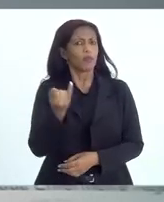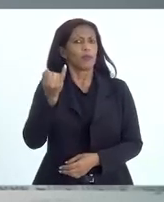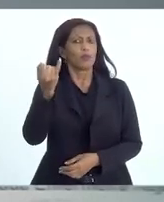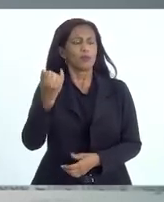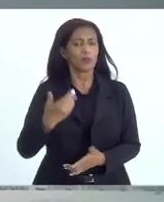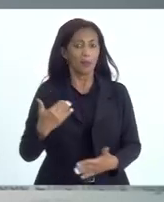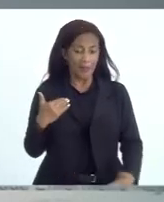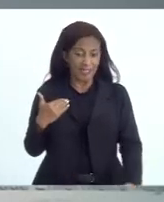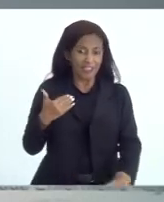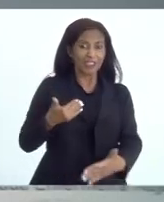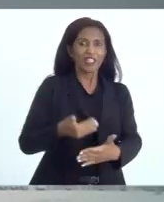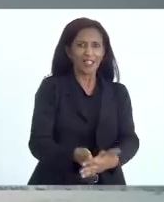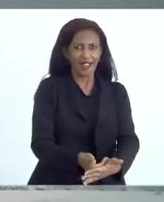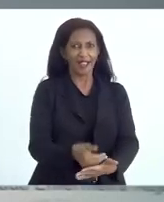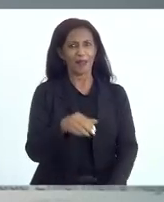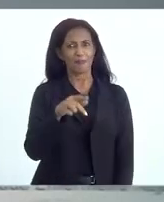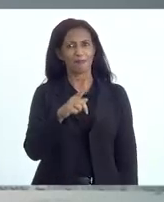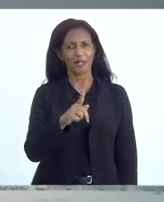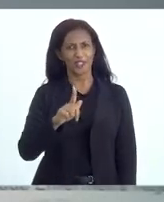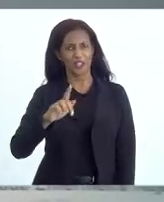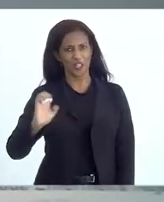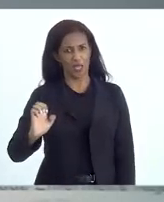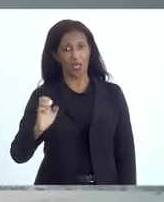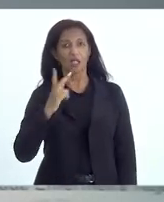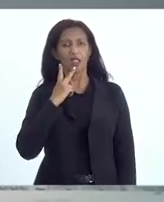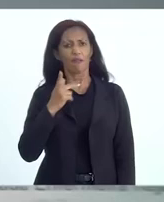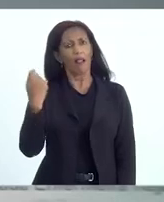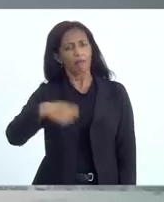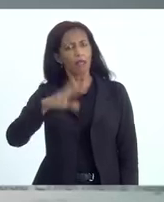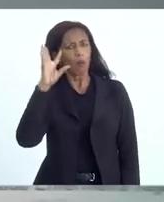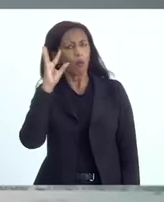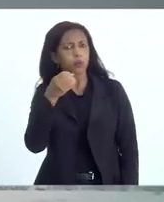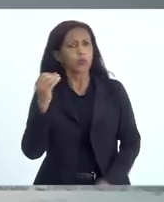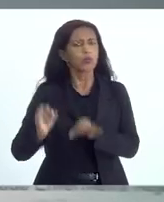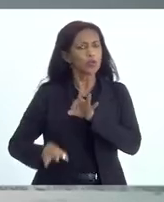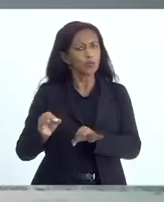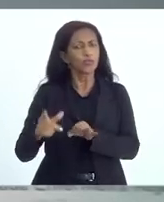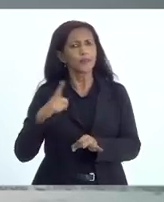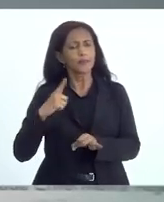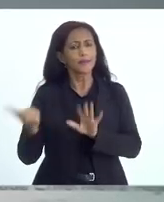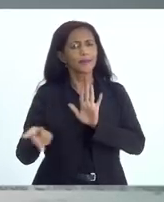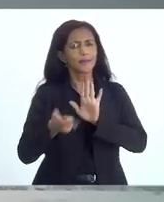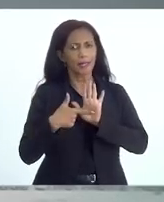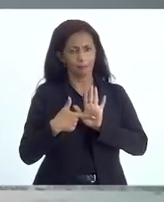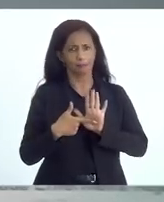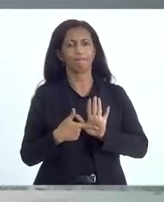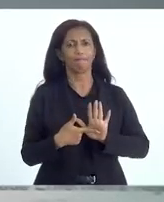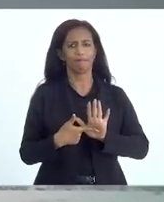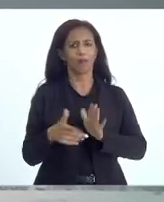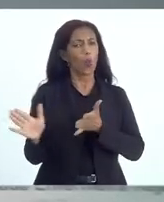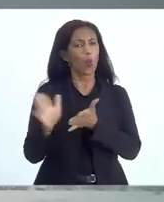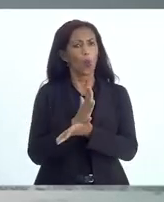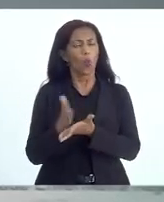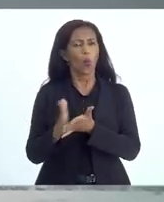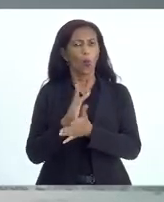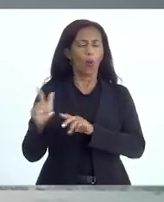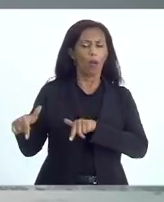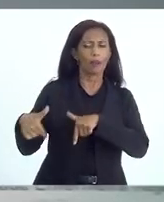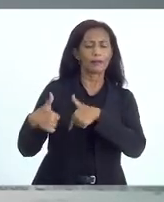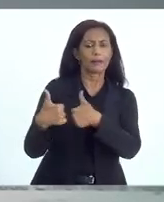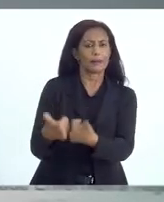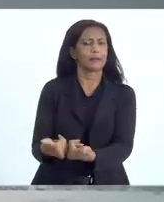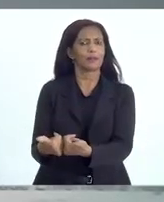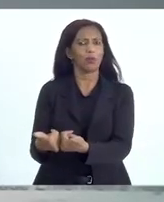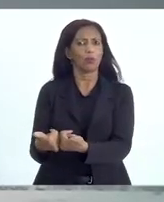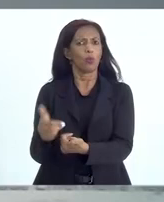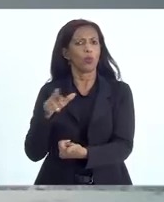mas a gente fica pegar o procurador do estado e falar a decisão judicial isso qualquer ação não é